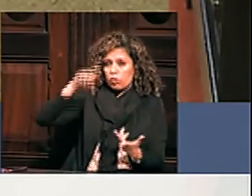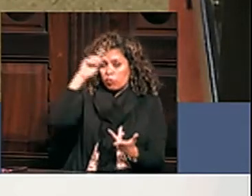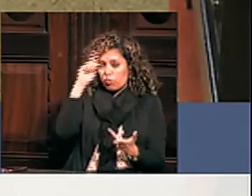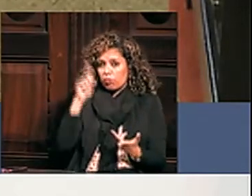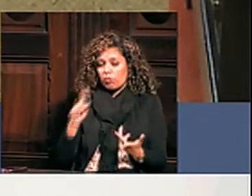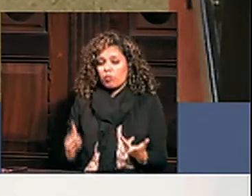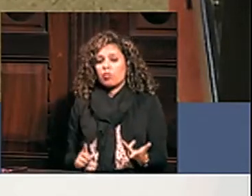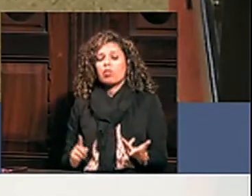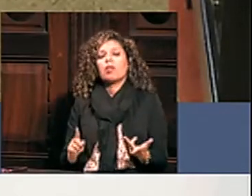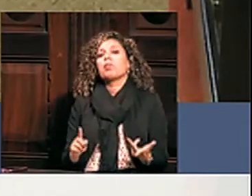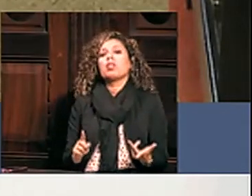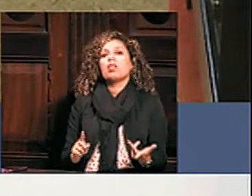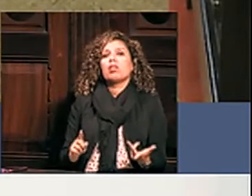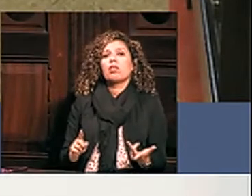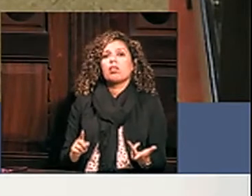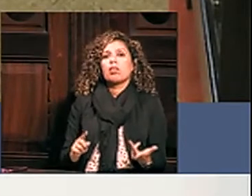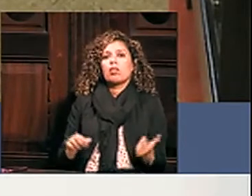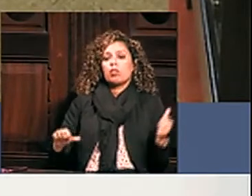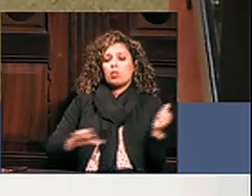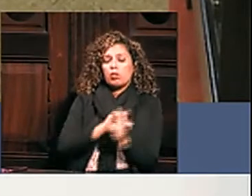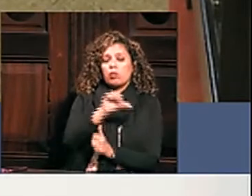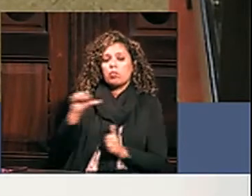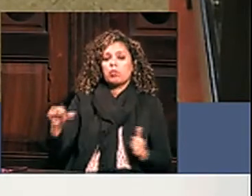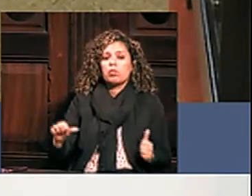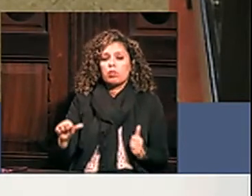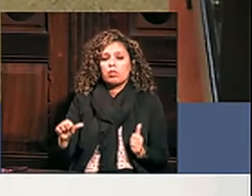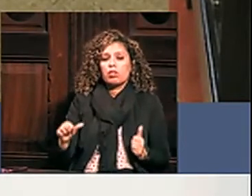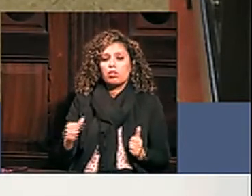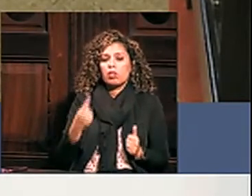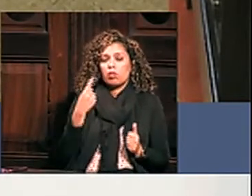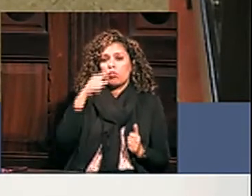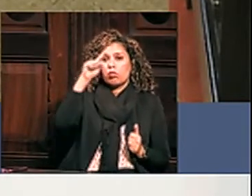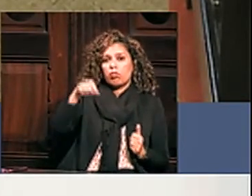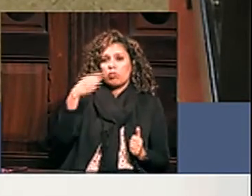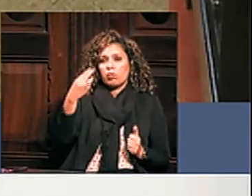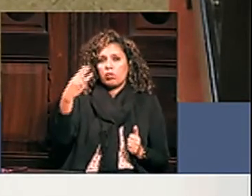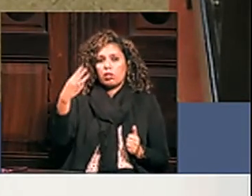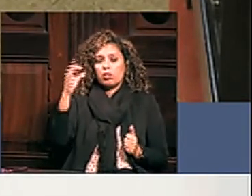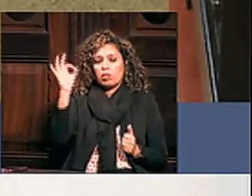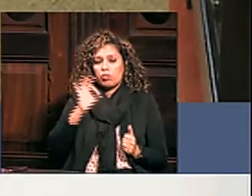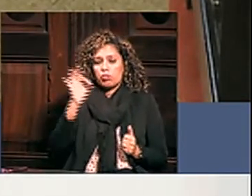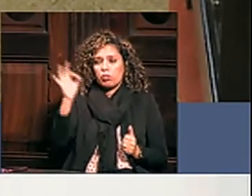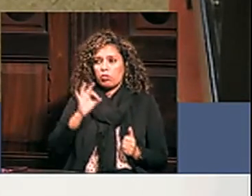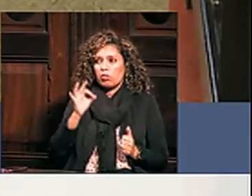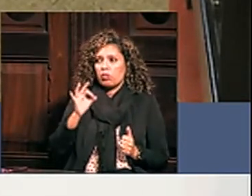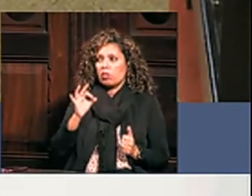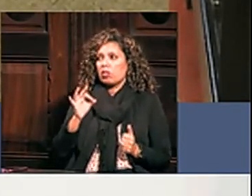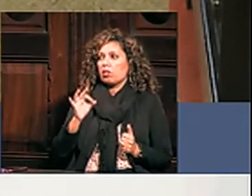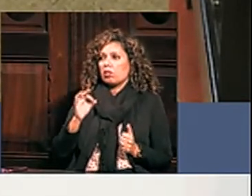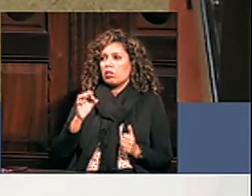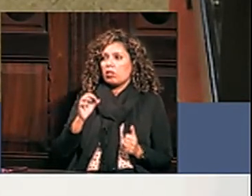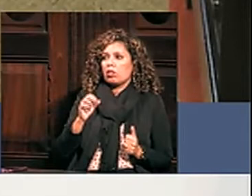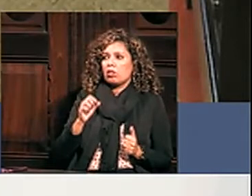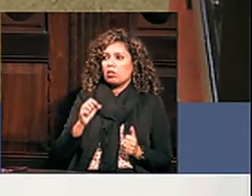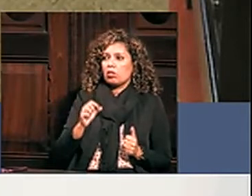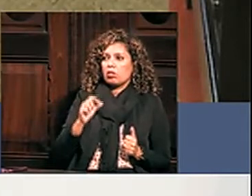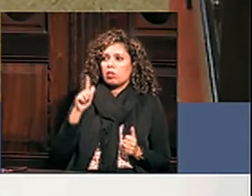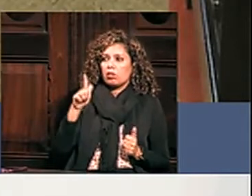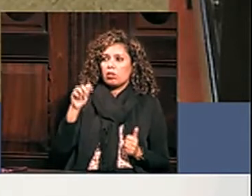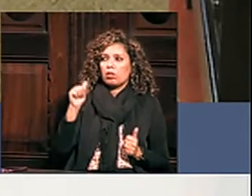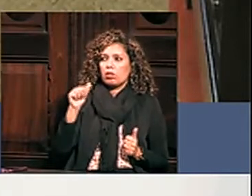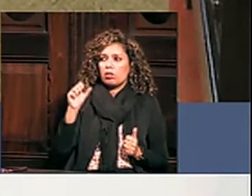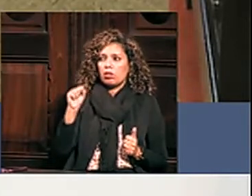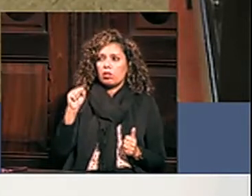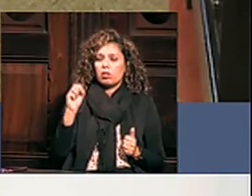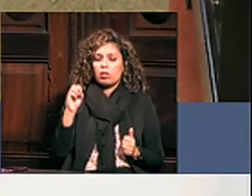alíquota de um ponto percentual na gasolina. Só soubemos hoje que cada um ponto